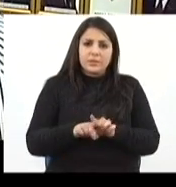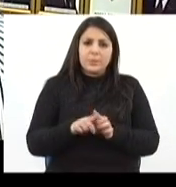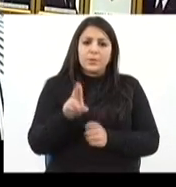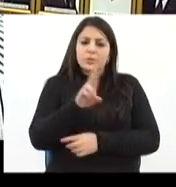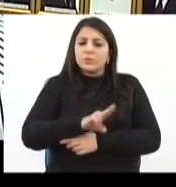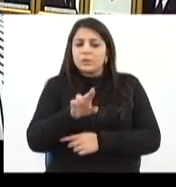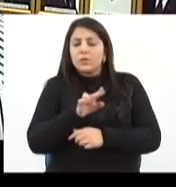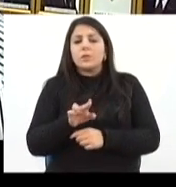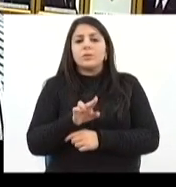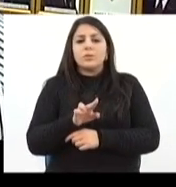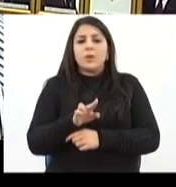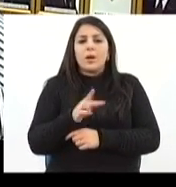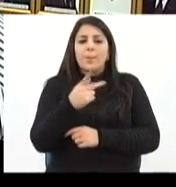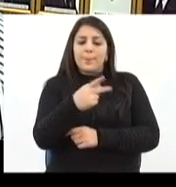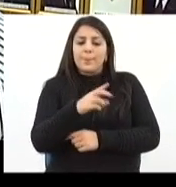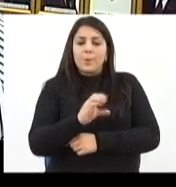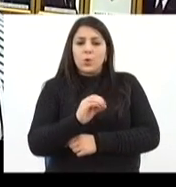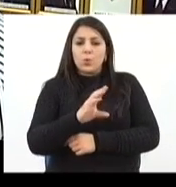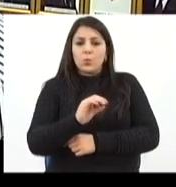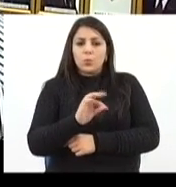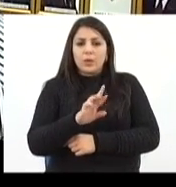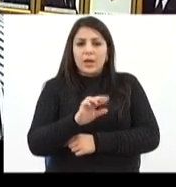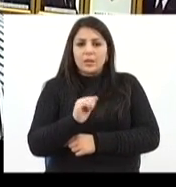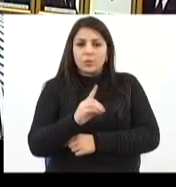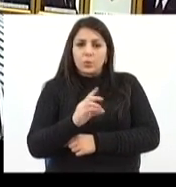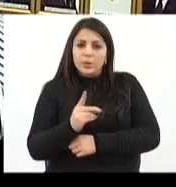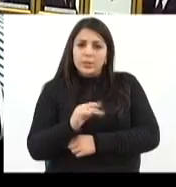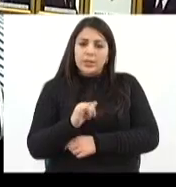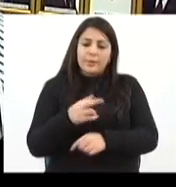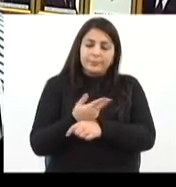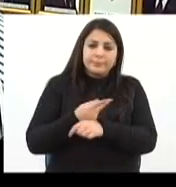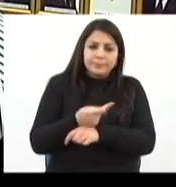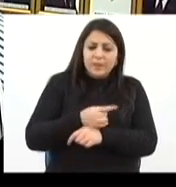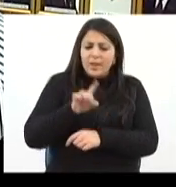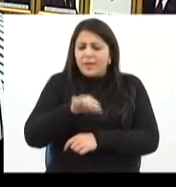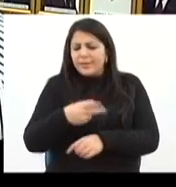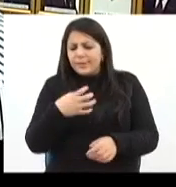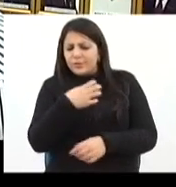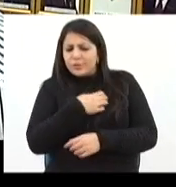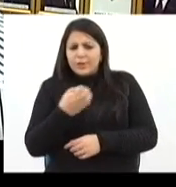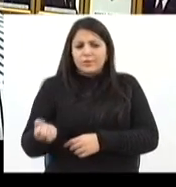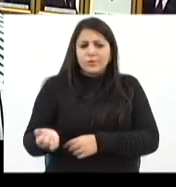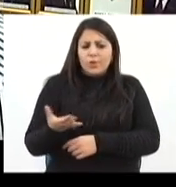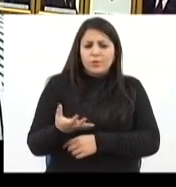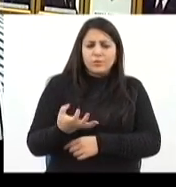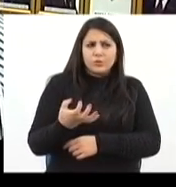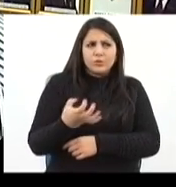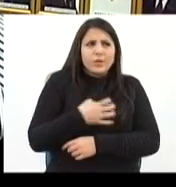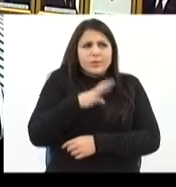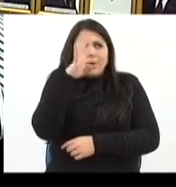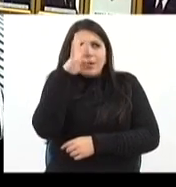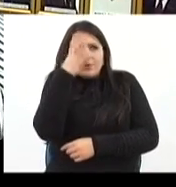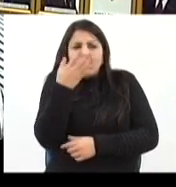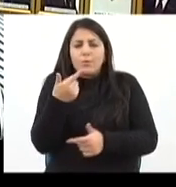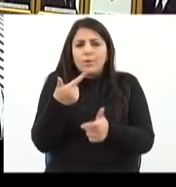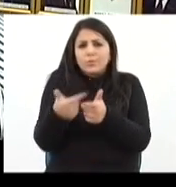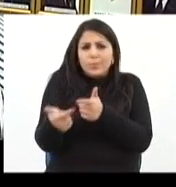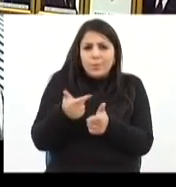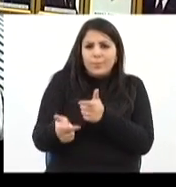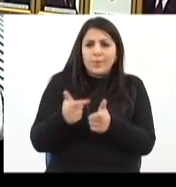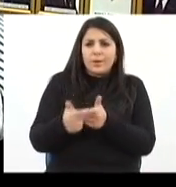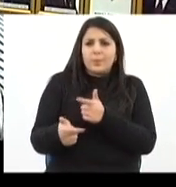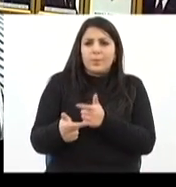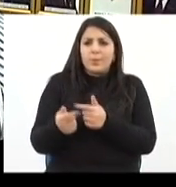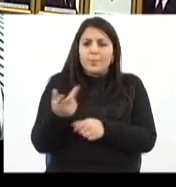Municipal através da Procuradoria. Então me parece que essas novas formas de tratar conflitos, ou seja, de